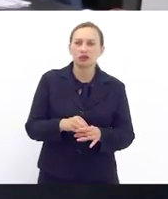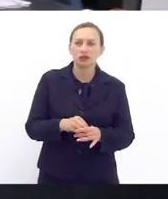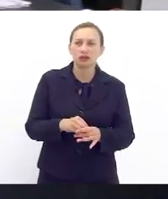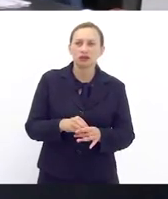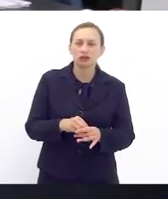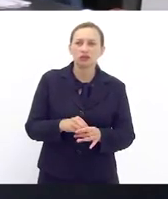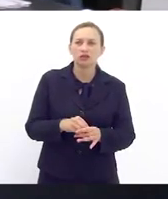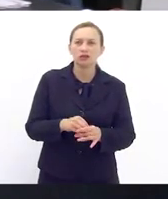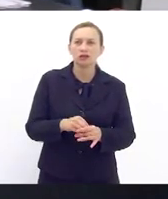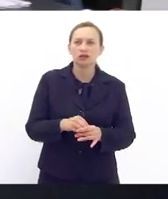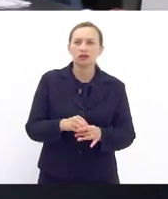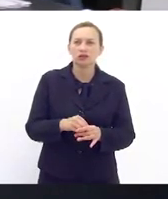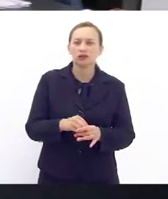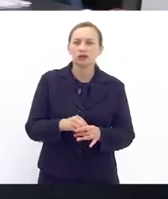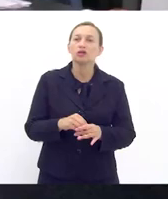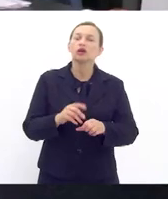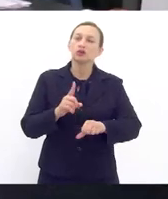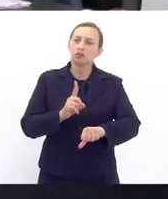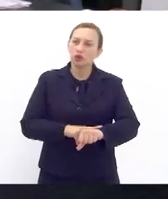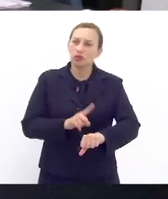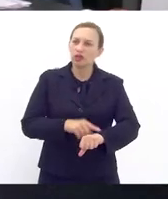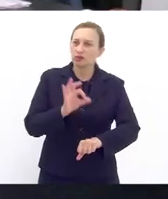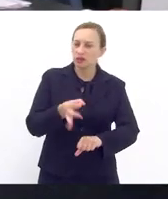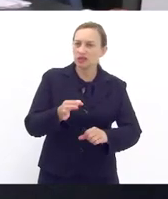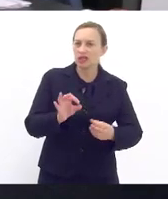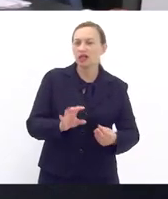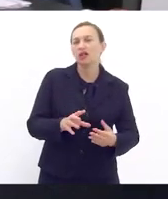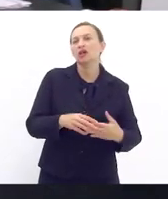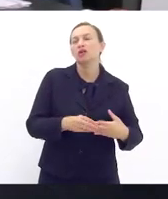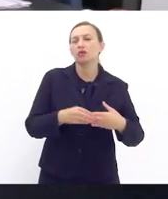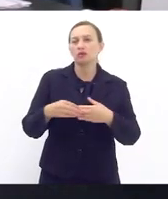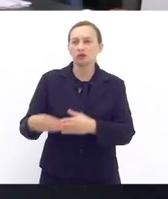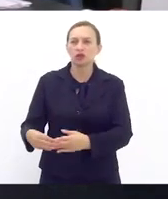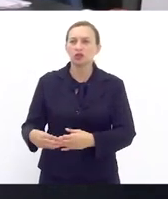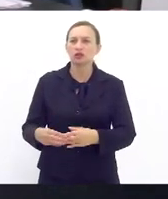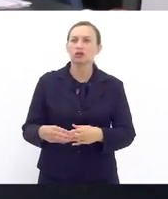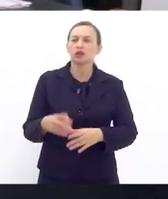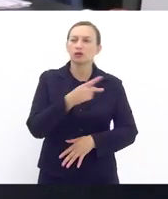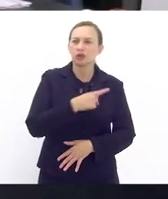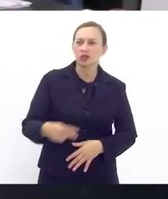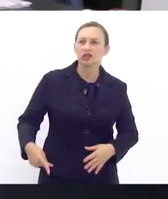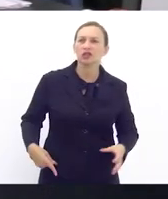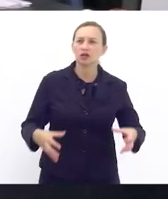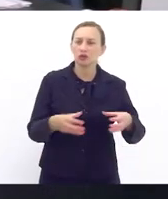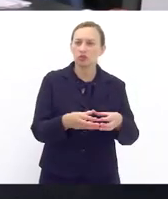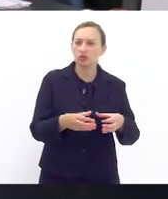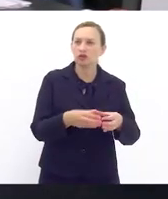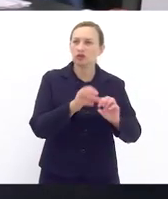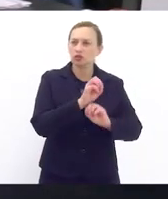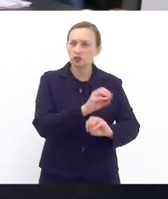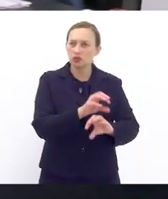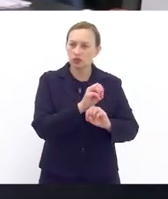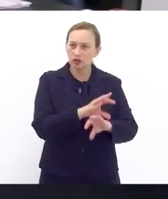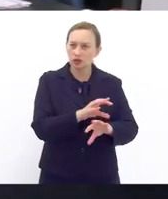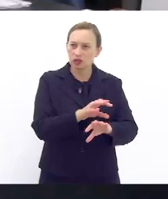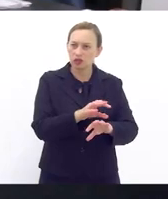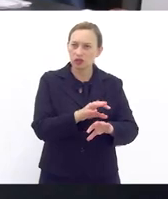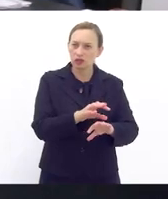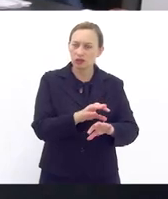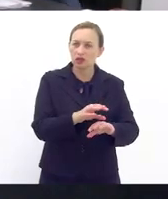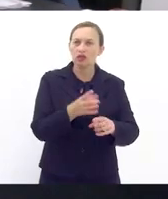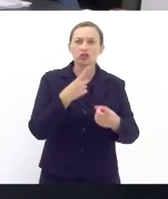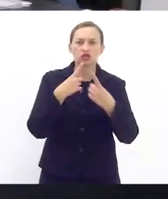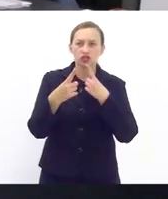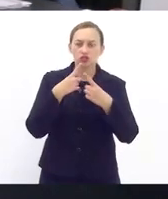obstante de no momento certo conduzido pelo presidente da Comissão de educação né que se Abra para